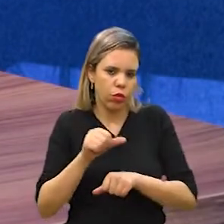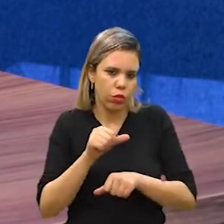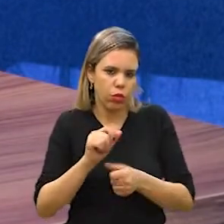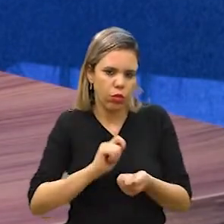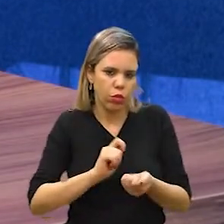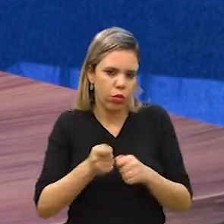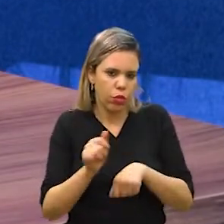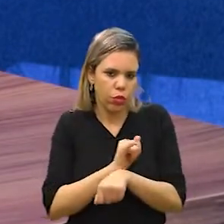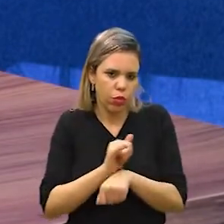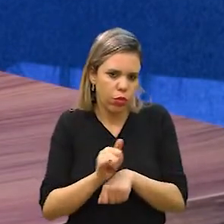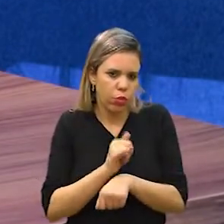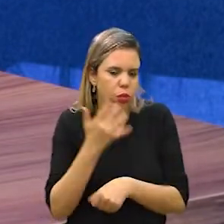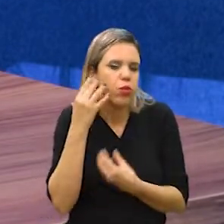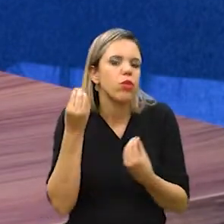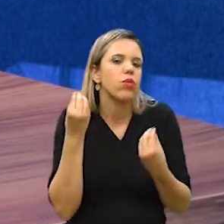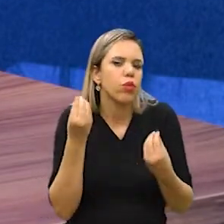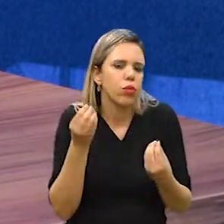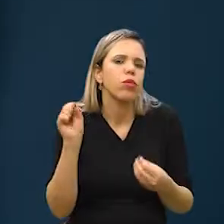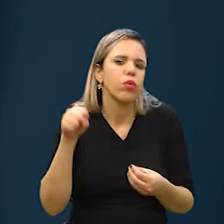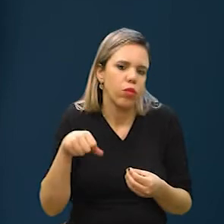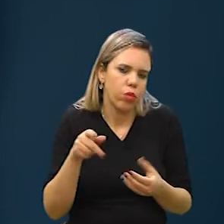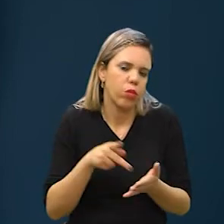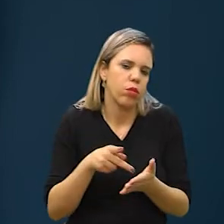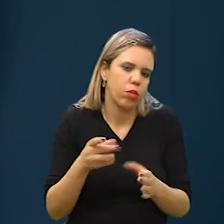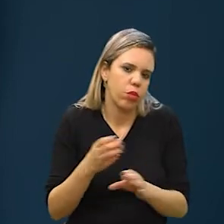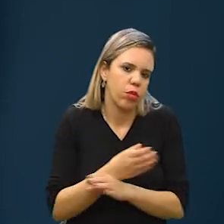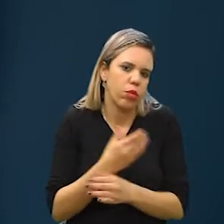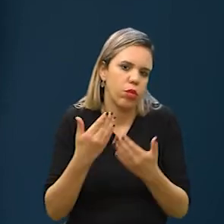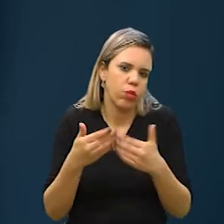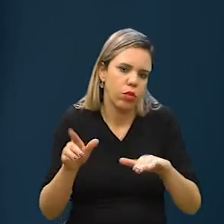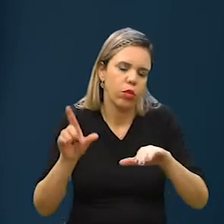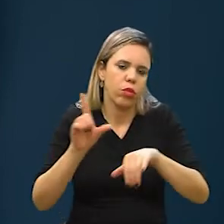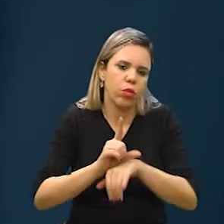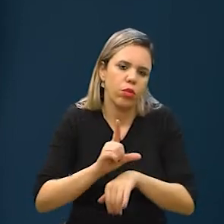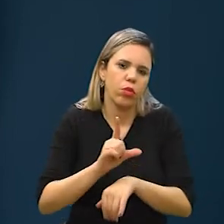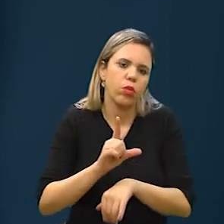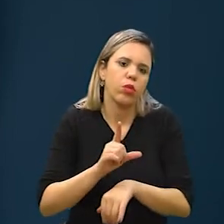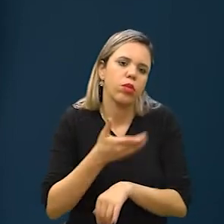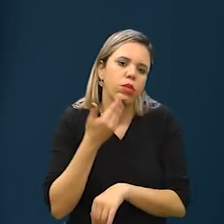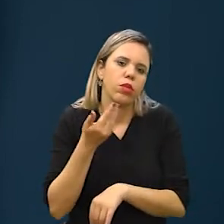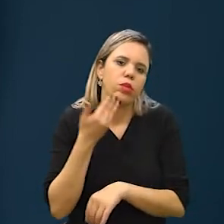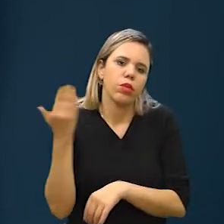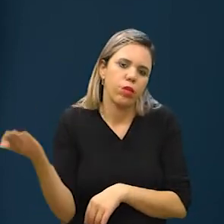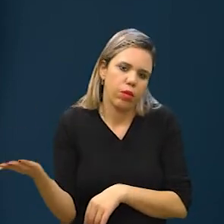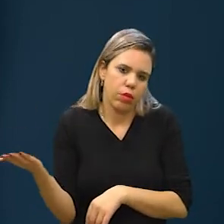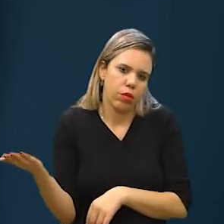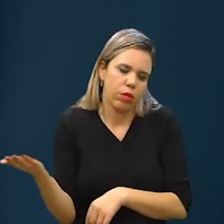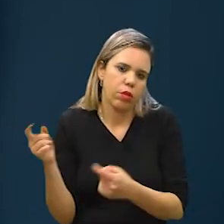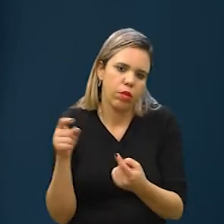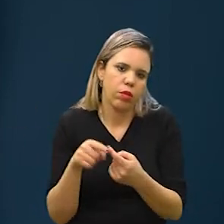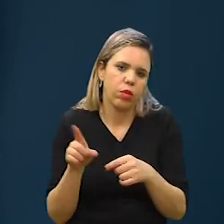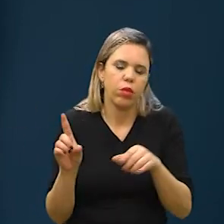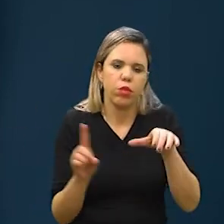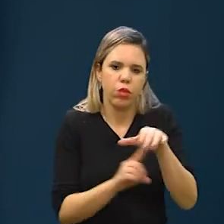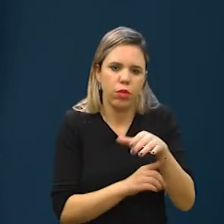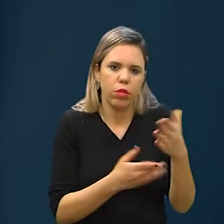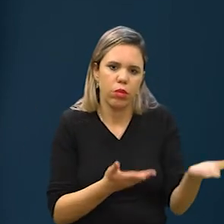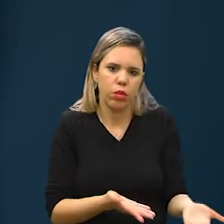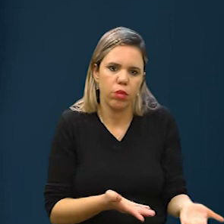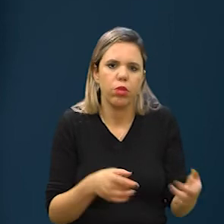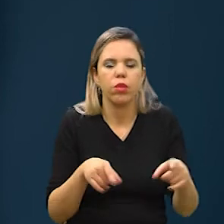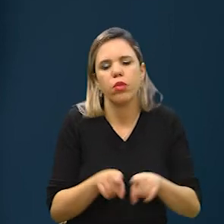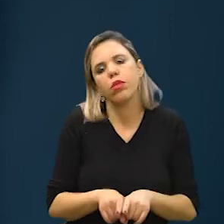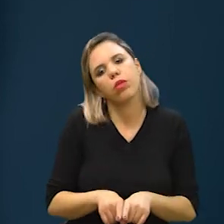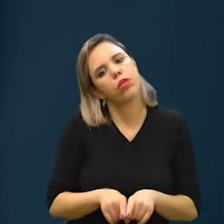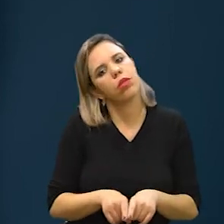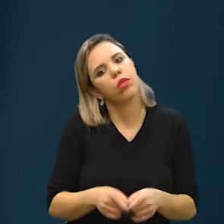tiveram que mudar alguma estratégia? Totalmente. Agora, com a loja aberta, é um pouco mais fácil nesse sentido do cliente vir